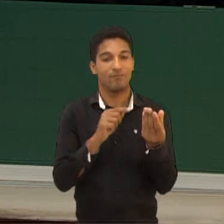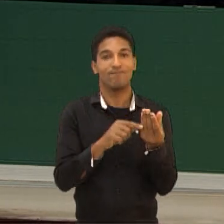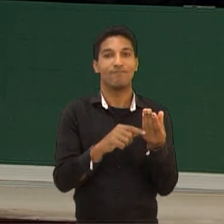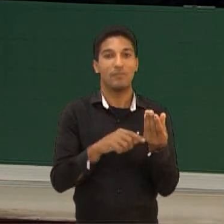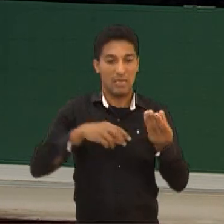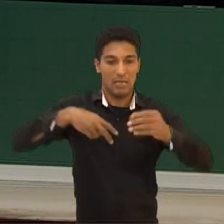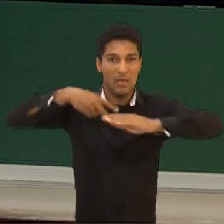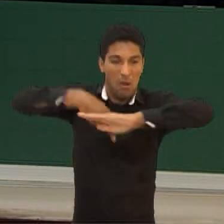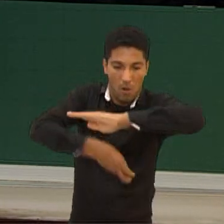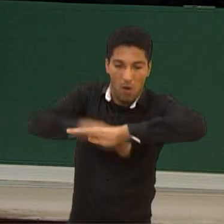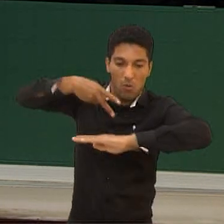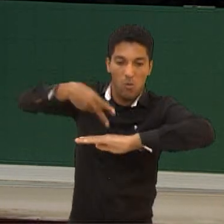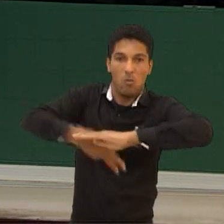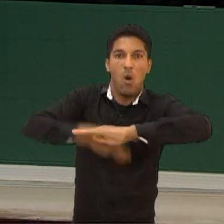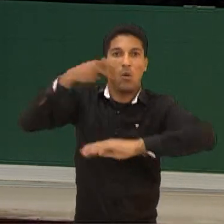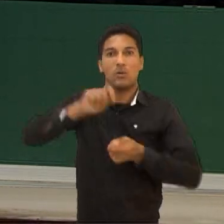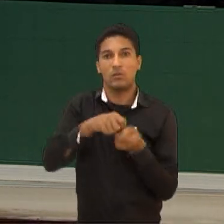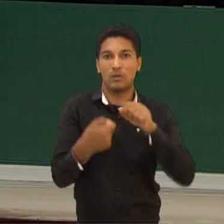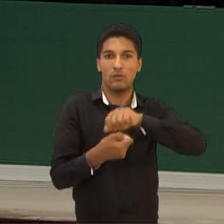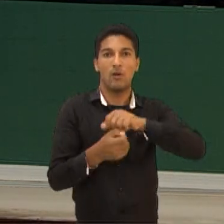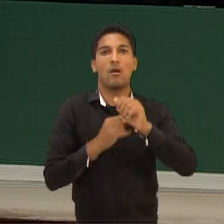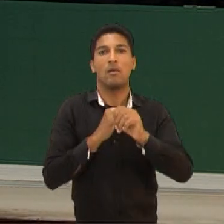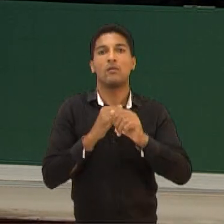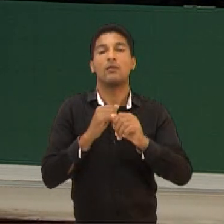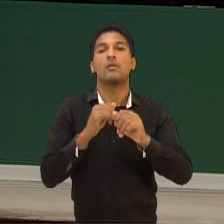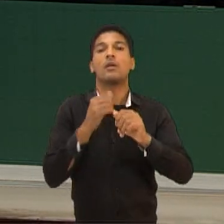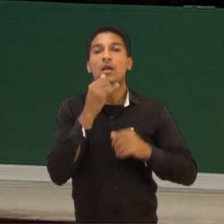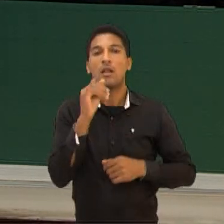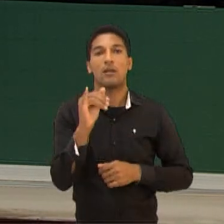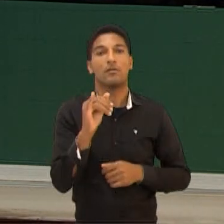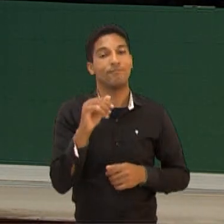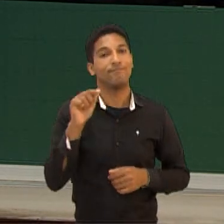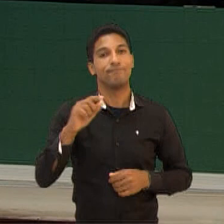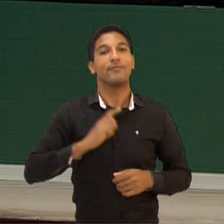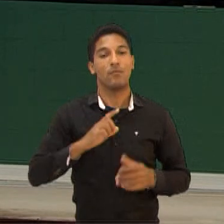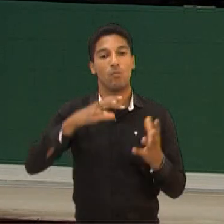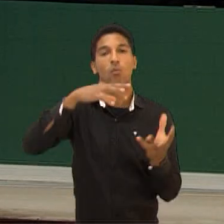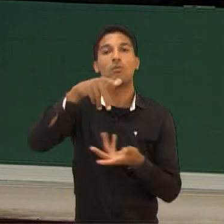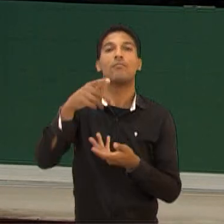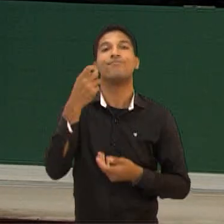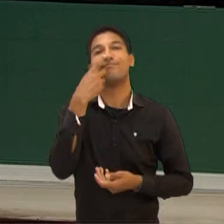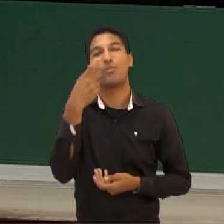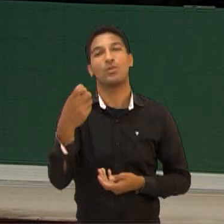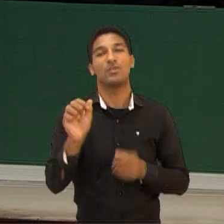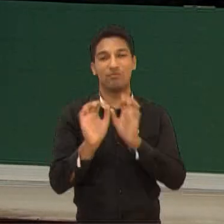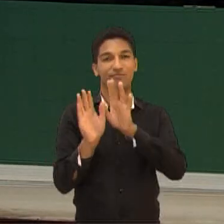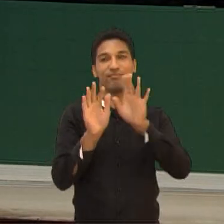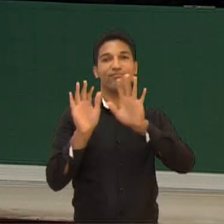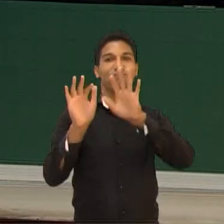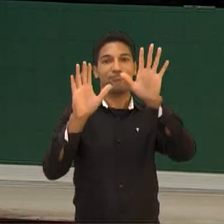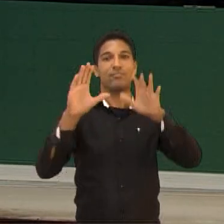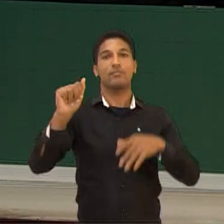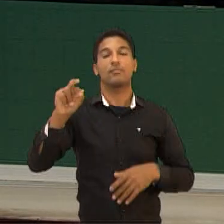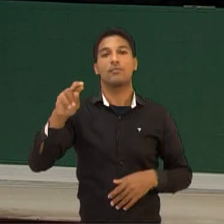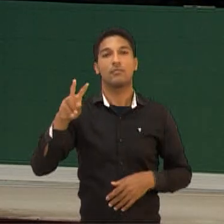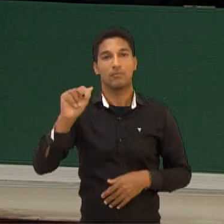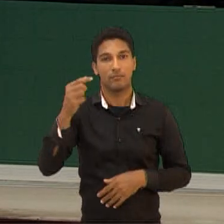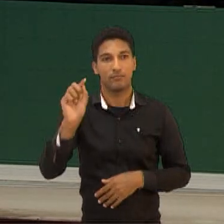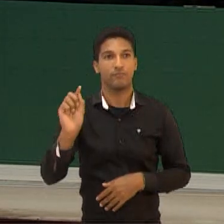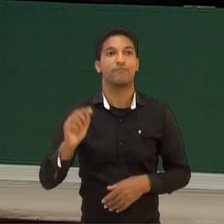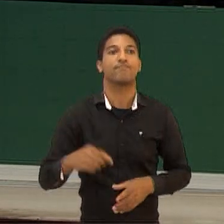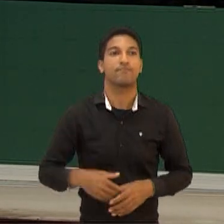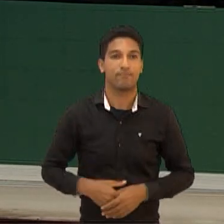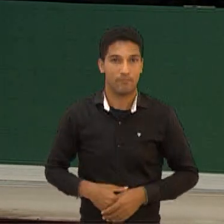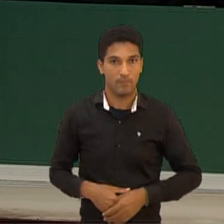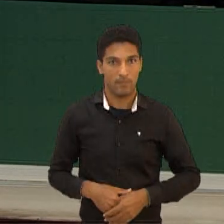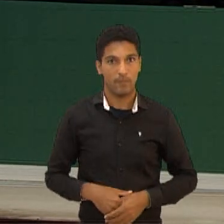poluição atmosférica. A gente viu isso também com maior destaque na Revolução Industrial, né? Que era usado o carvão para alimentar as máquinas a